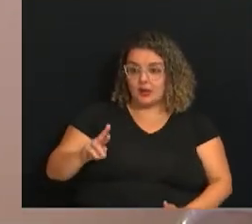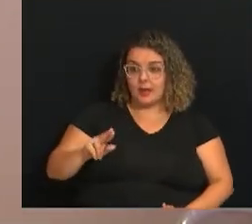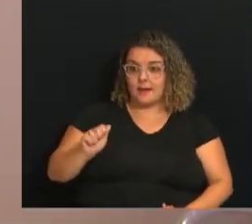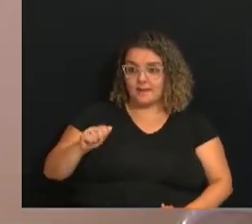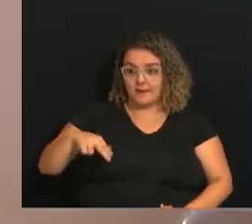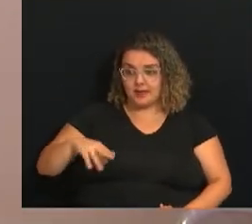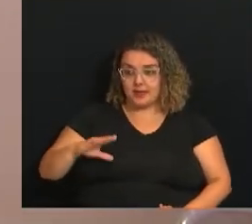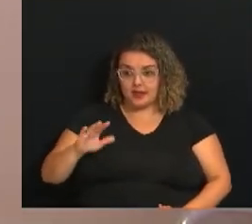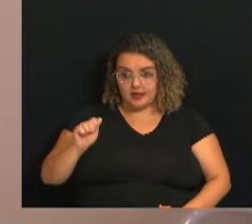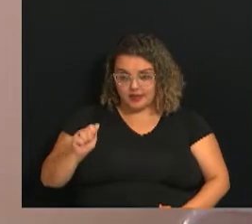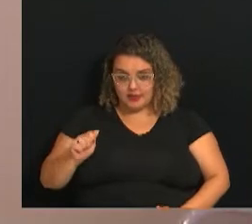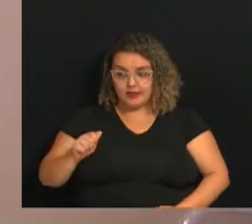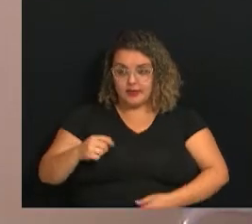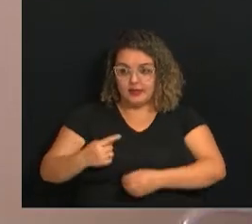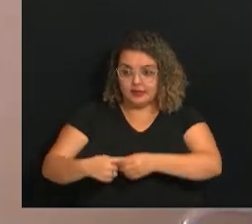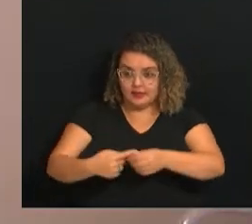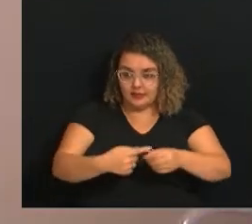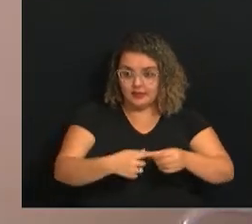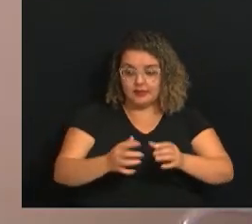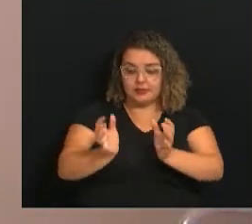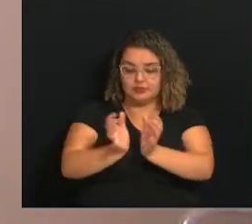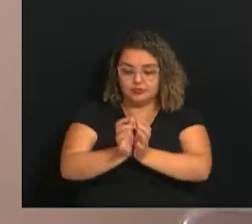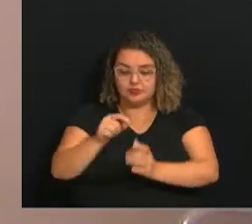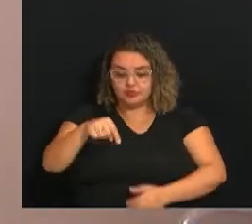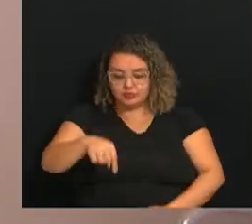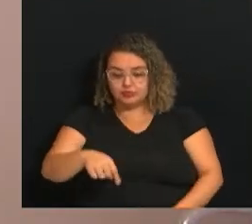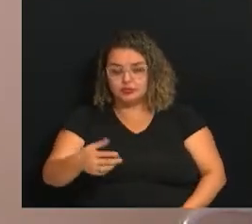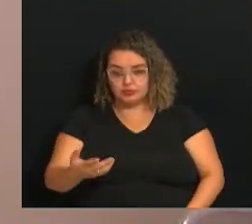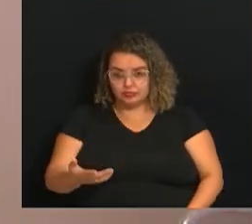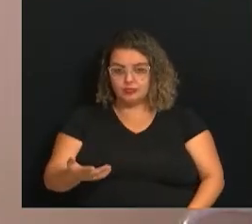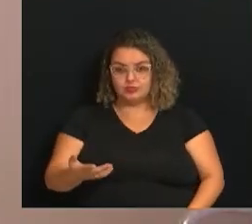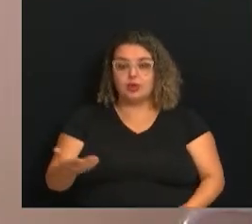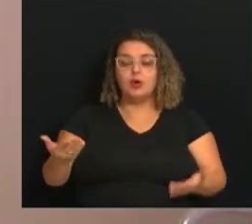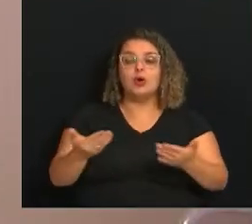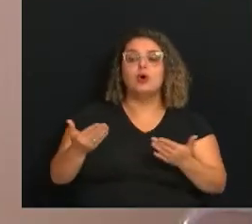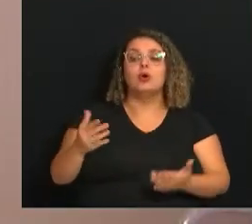região onde é instalado o Grupo Primavera. E